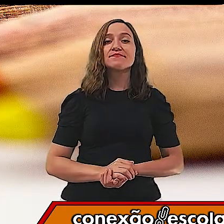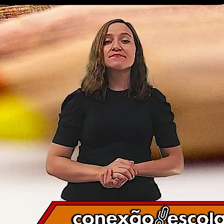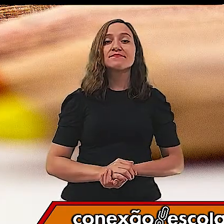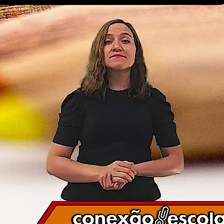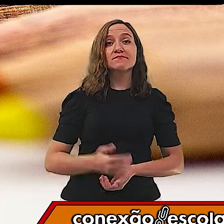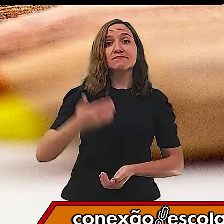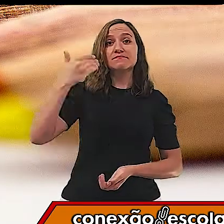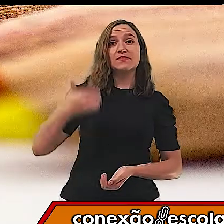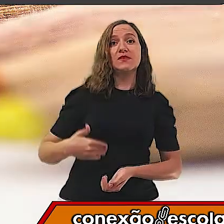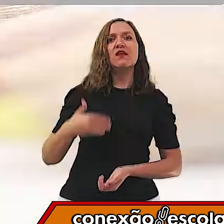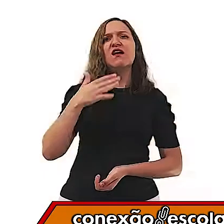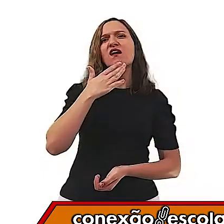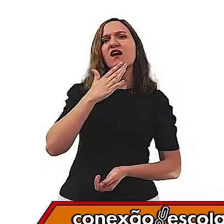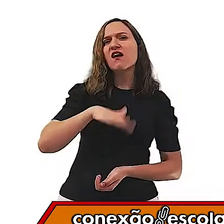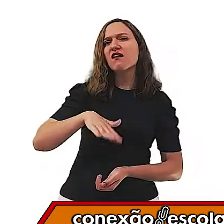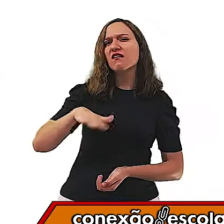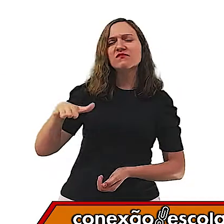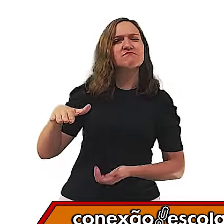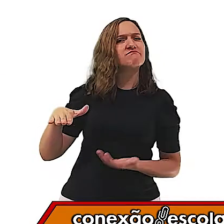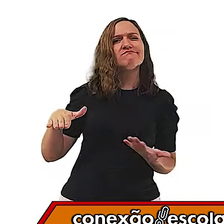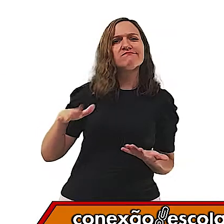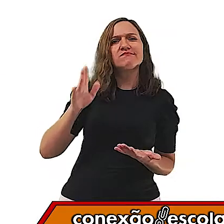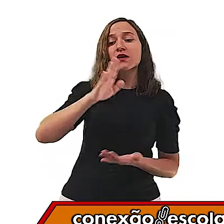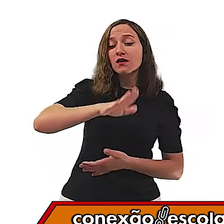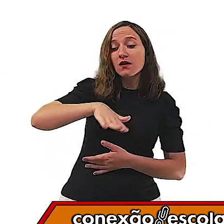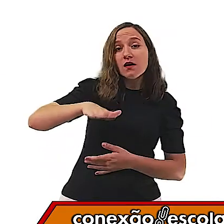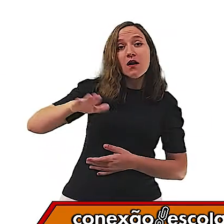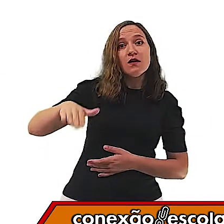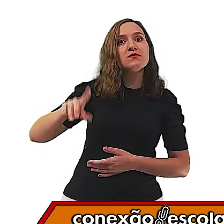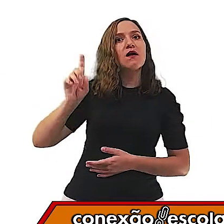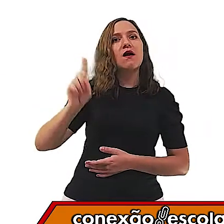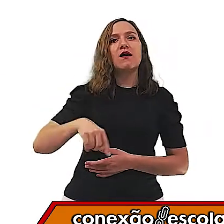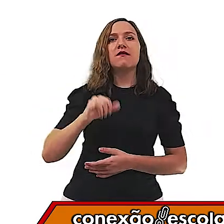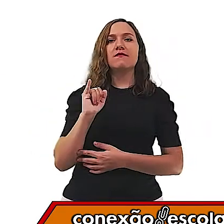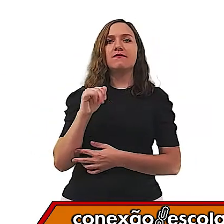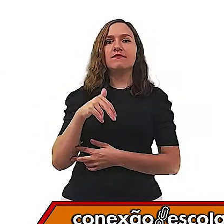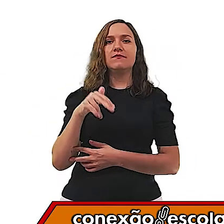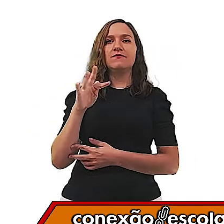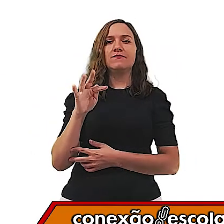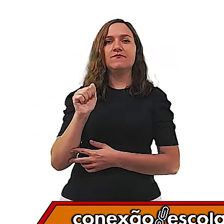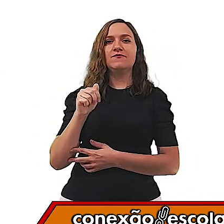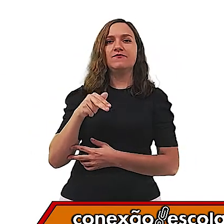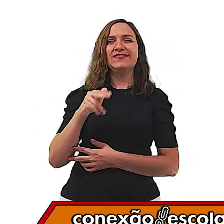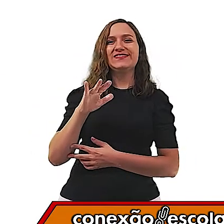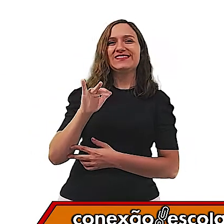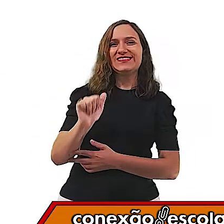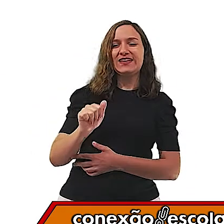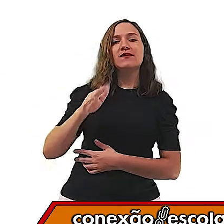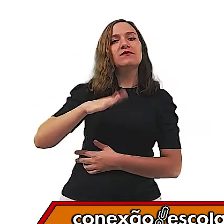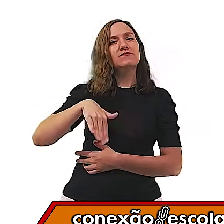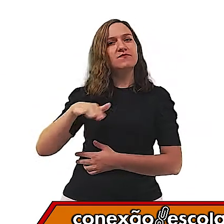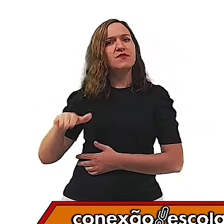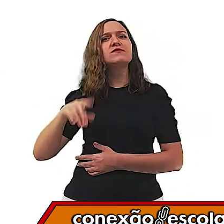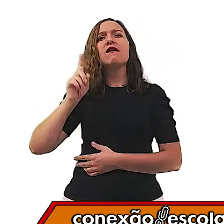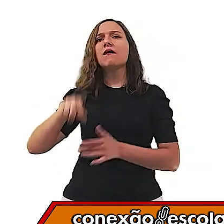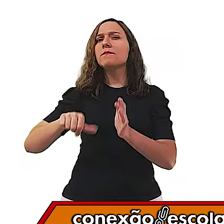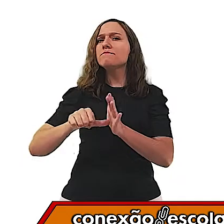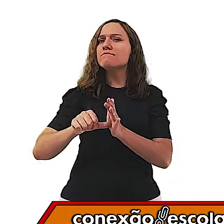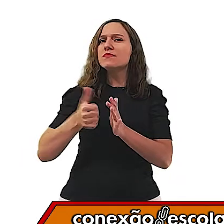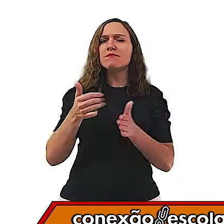criança. A infância é a primeira fase da vida. Nessa fase em que somos